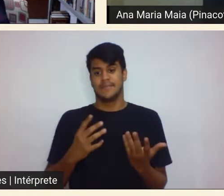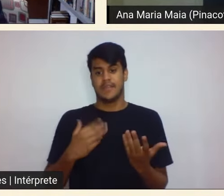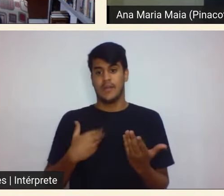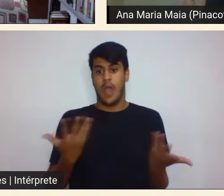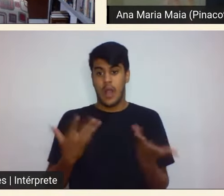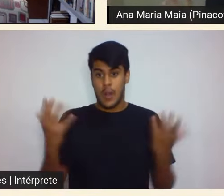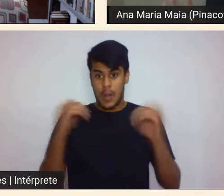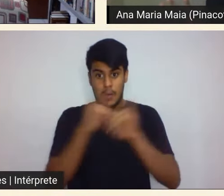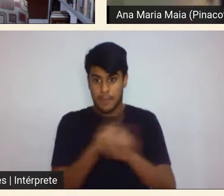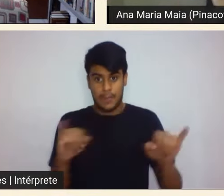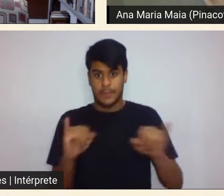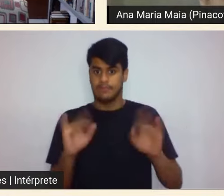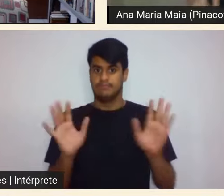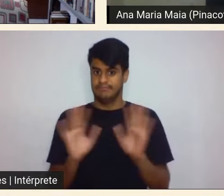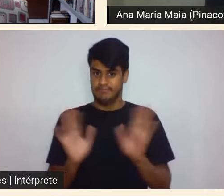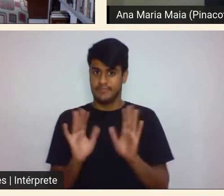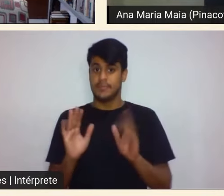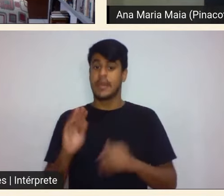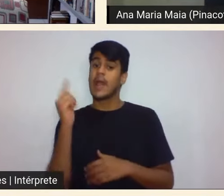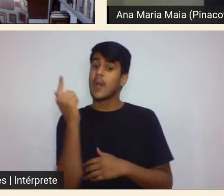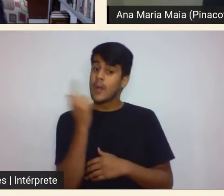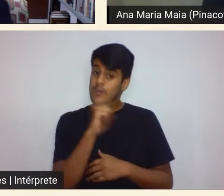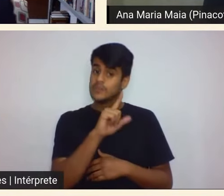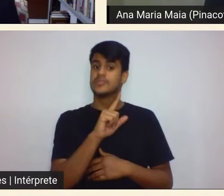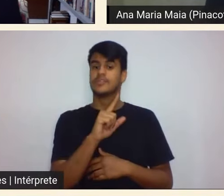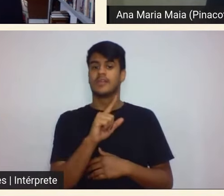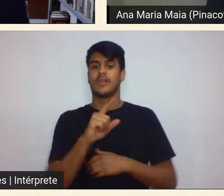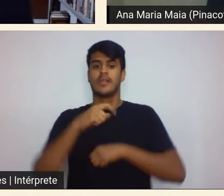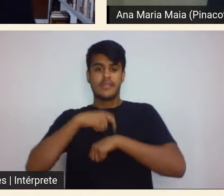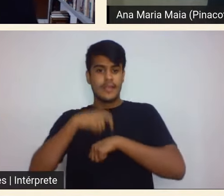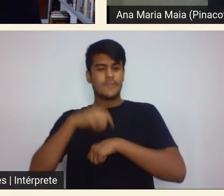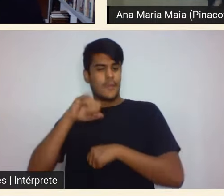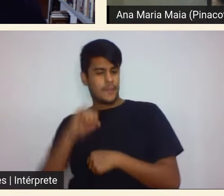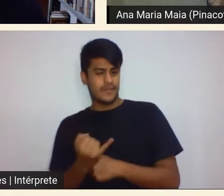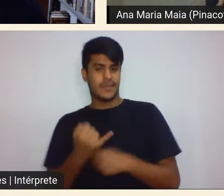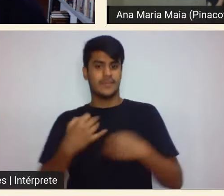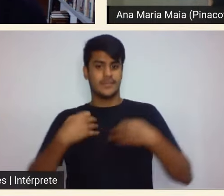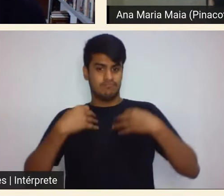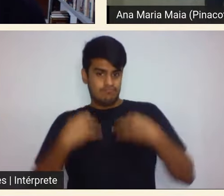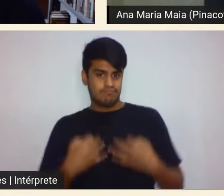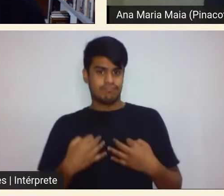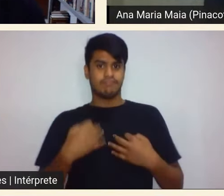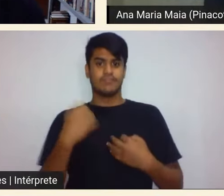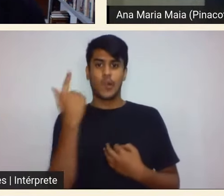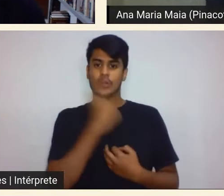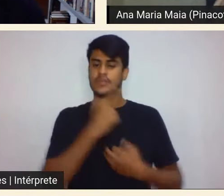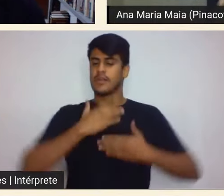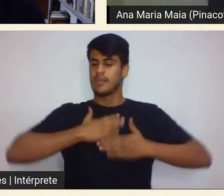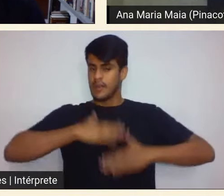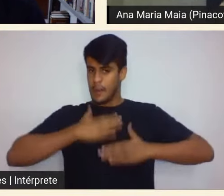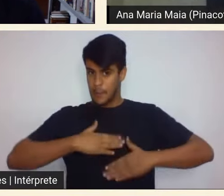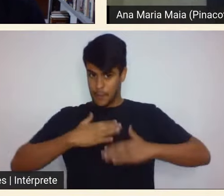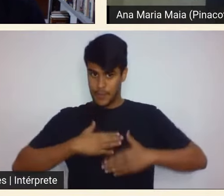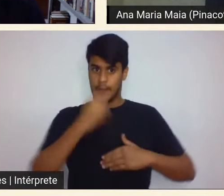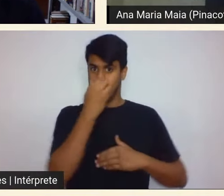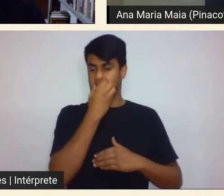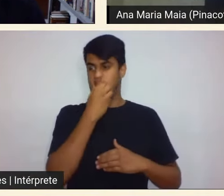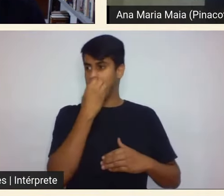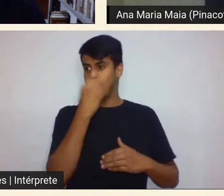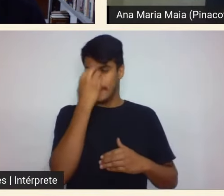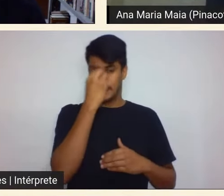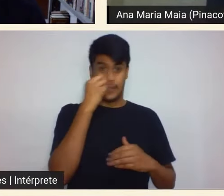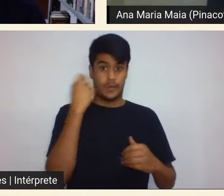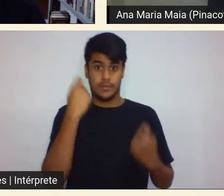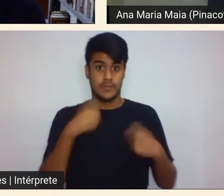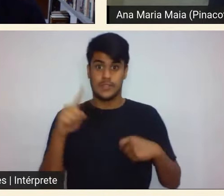lançá-las agora, para a gente ter uma distribuição de tempo mais tranquila, né? Para a gente não ficar